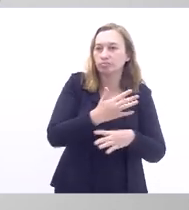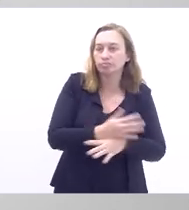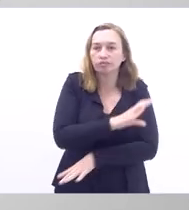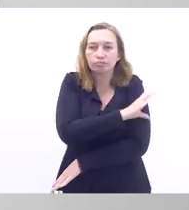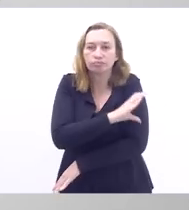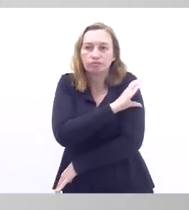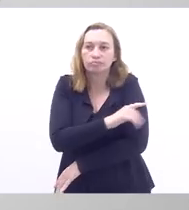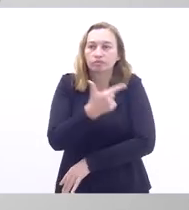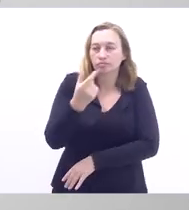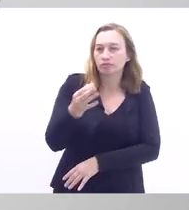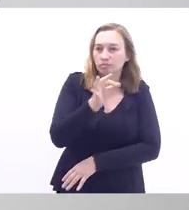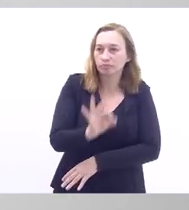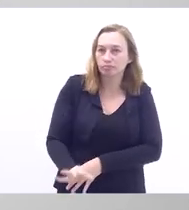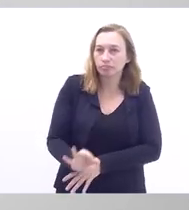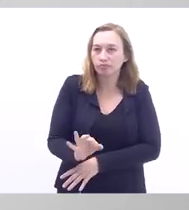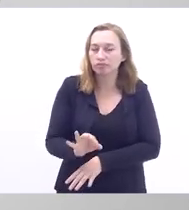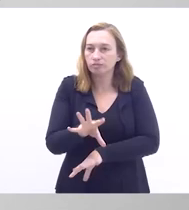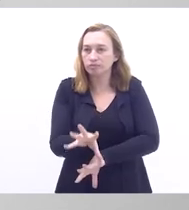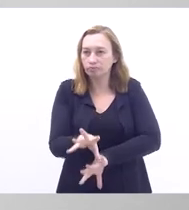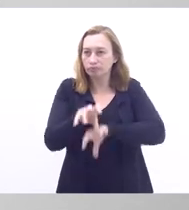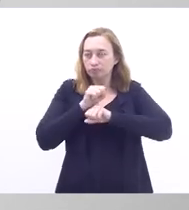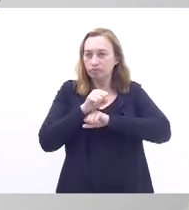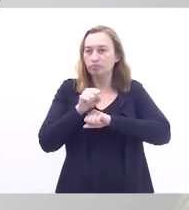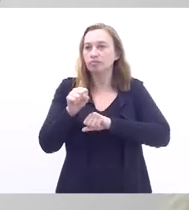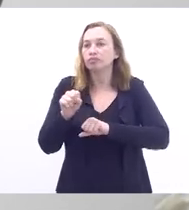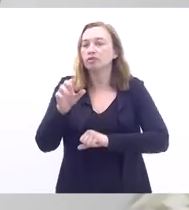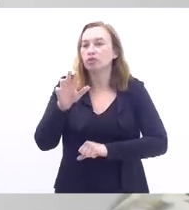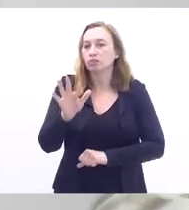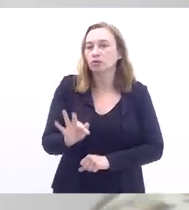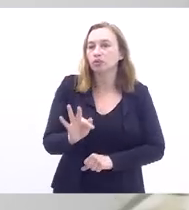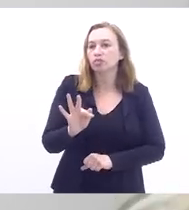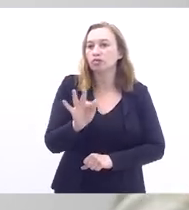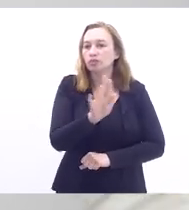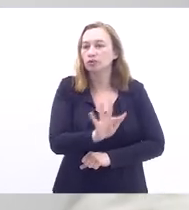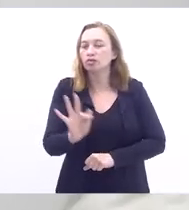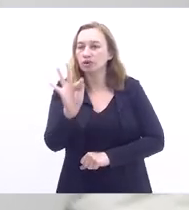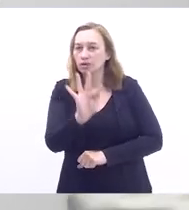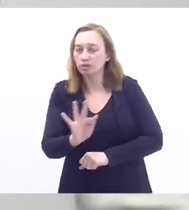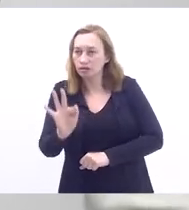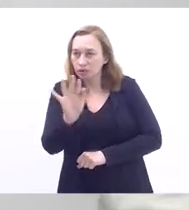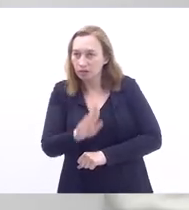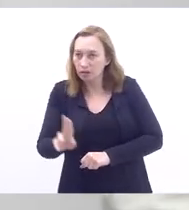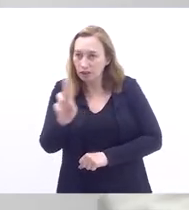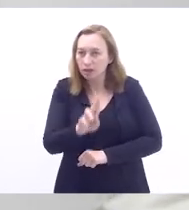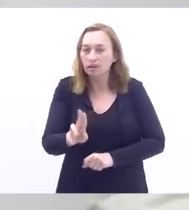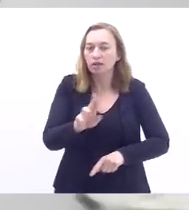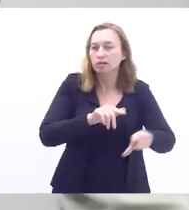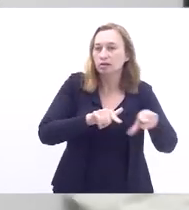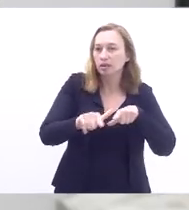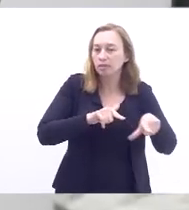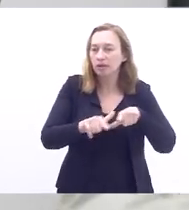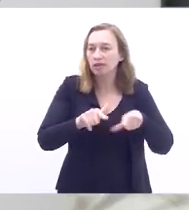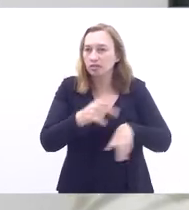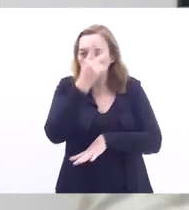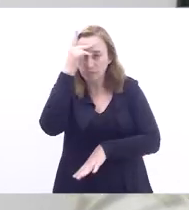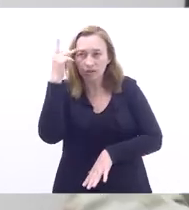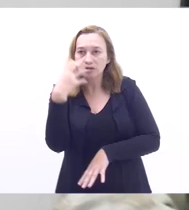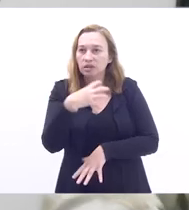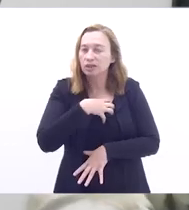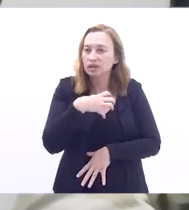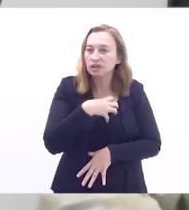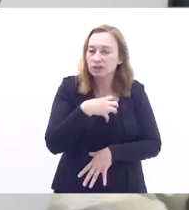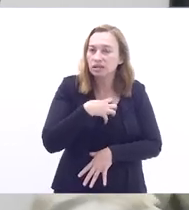está com vento e por cento de contaminação na UEFI trabalhando especificamente com aquela pessoa que se sente tão